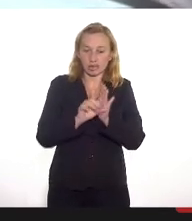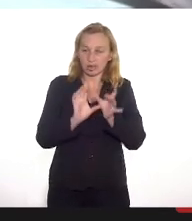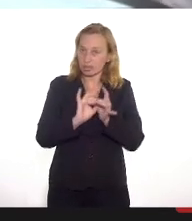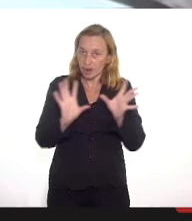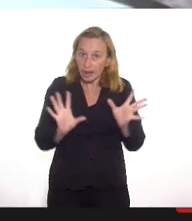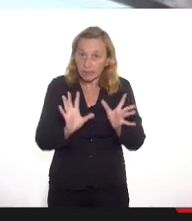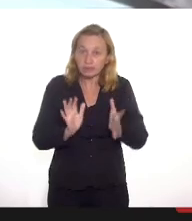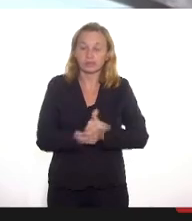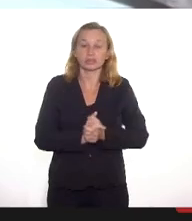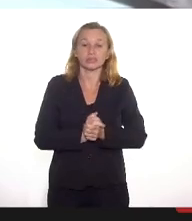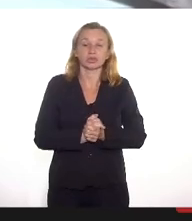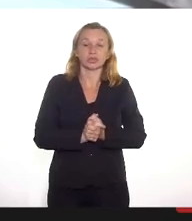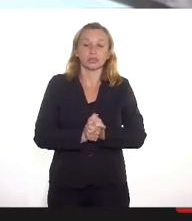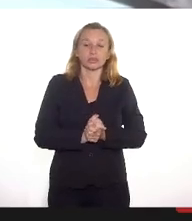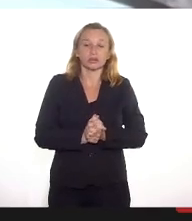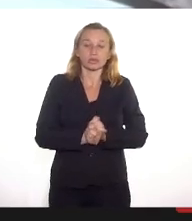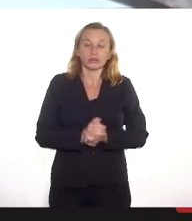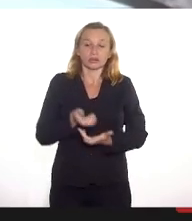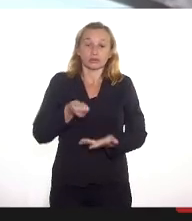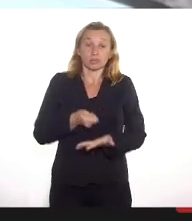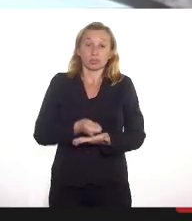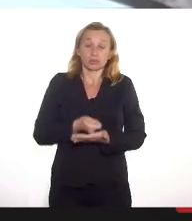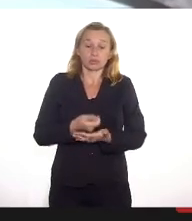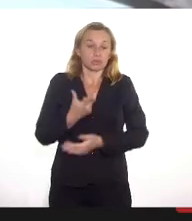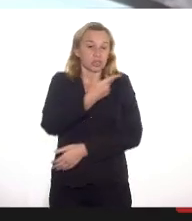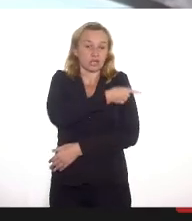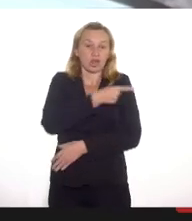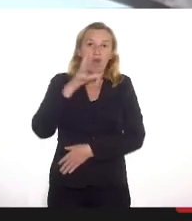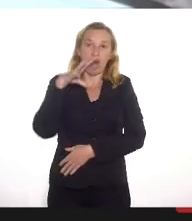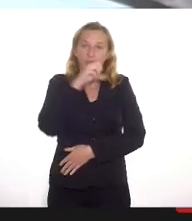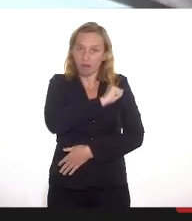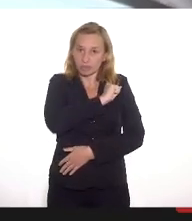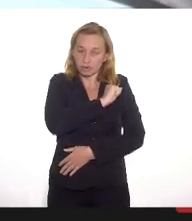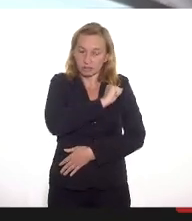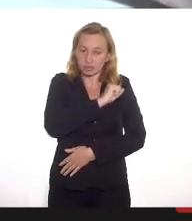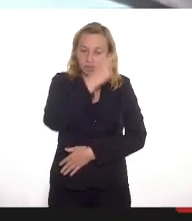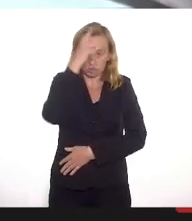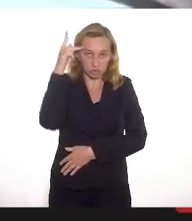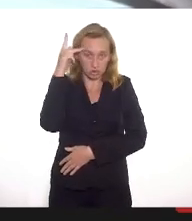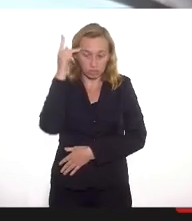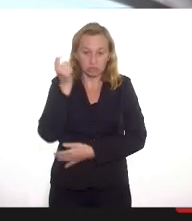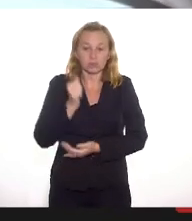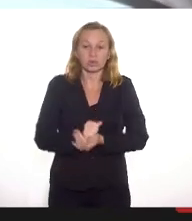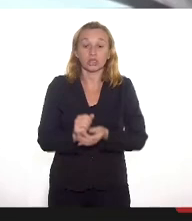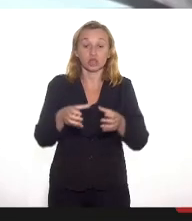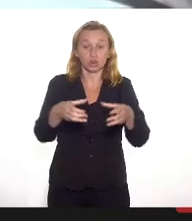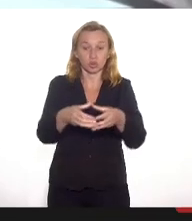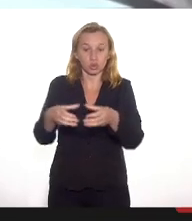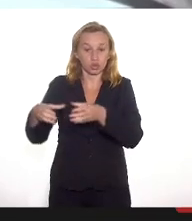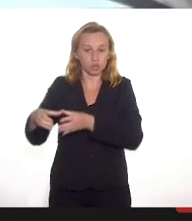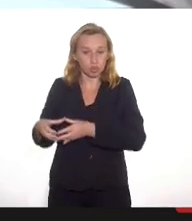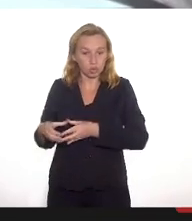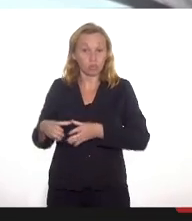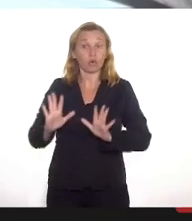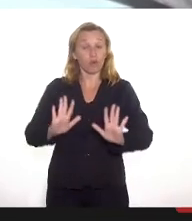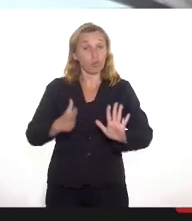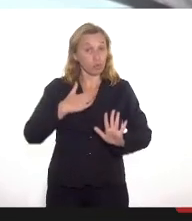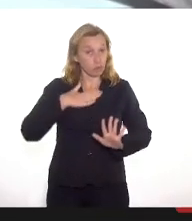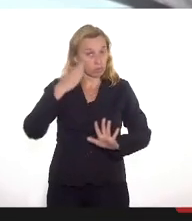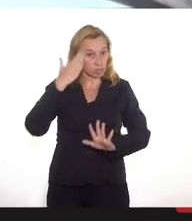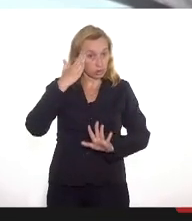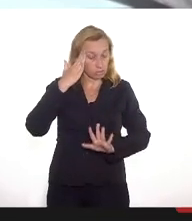elas vão punho a vacinação é imediata era as pessoas desses grupos pelo menos pois